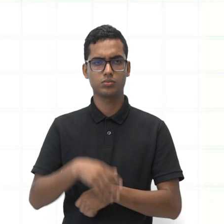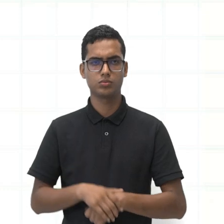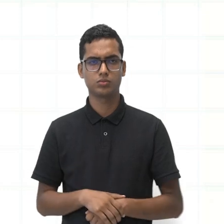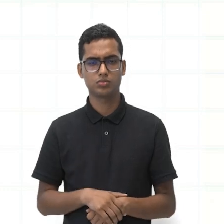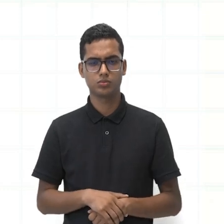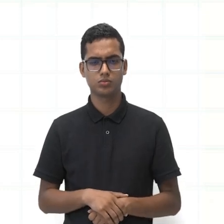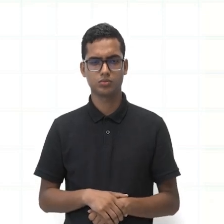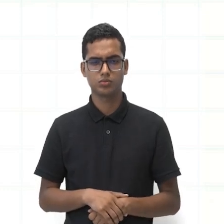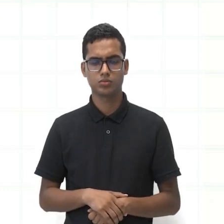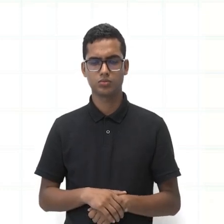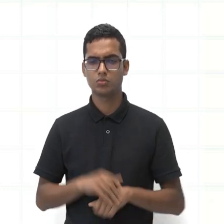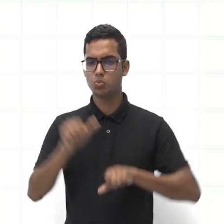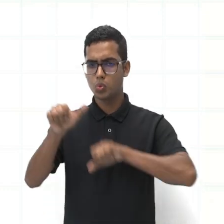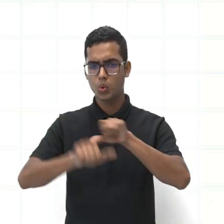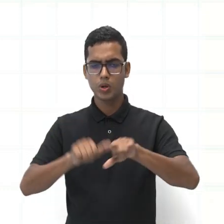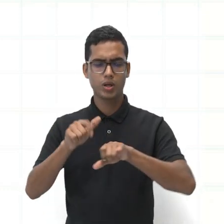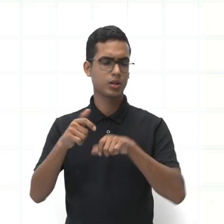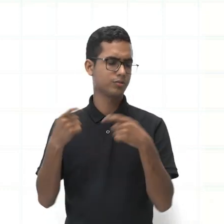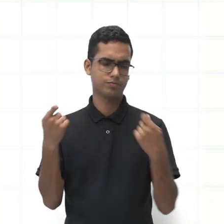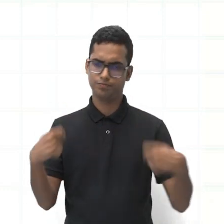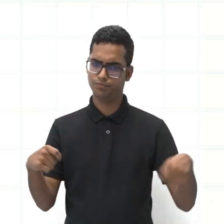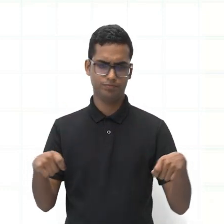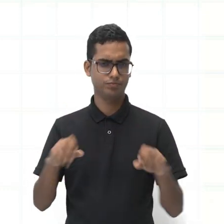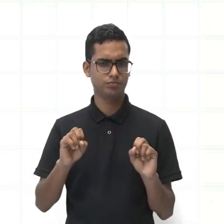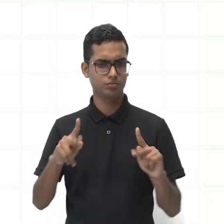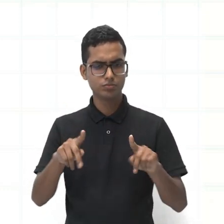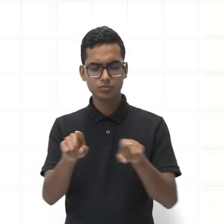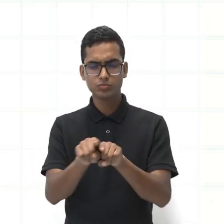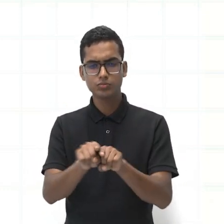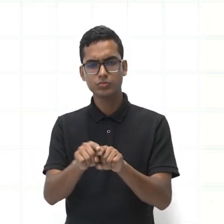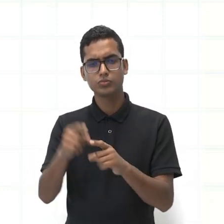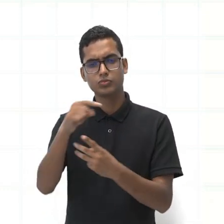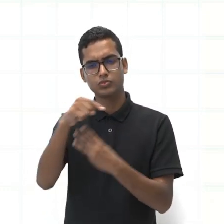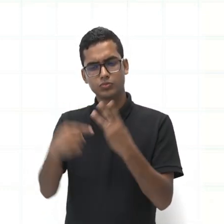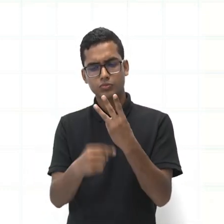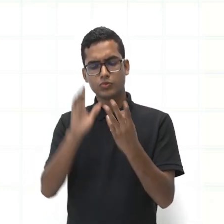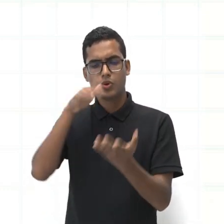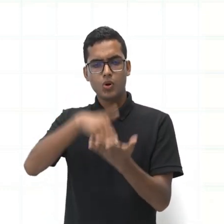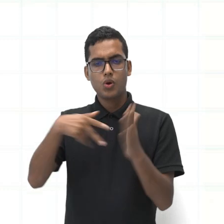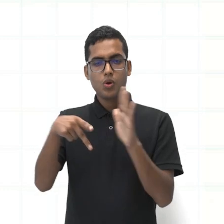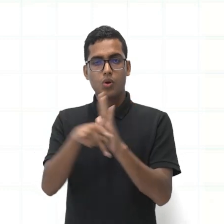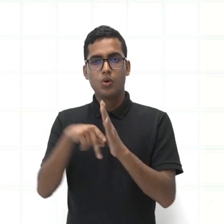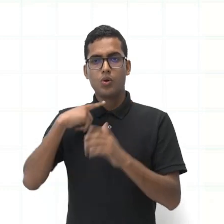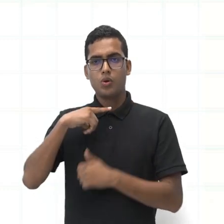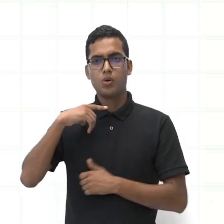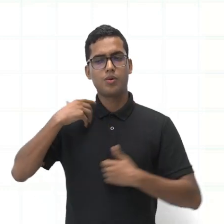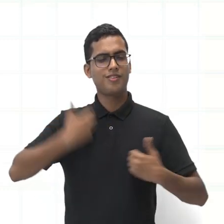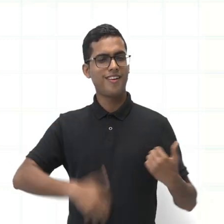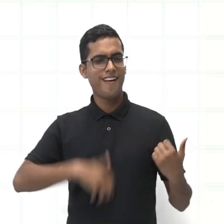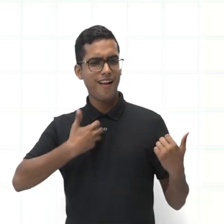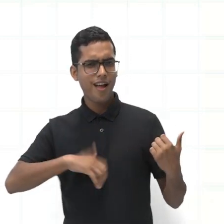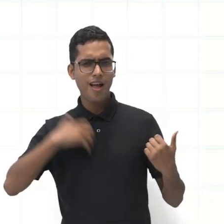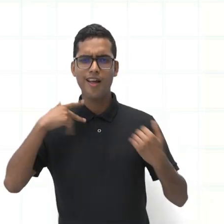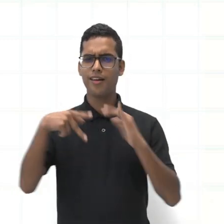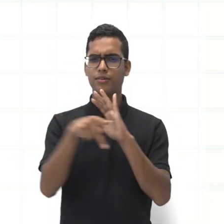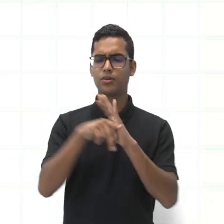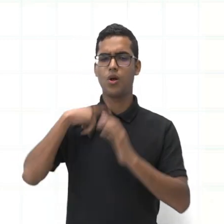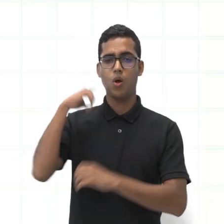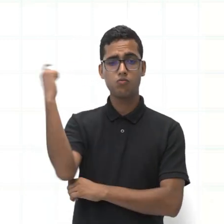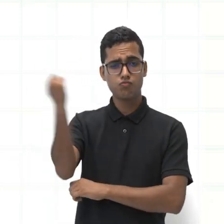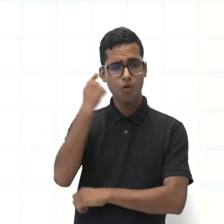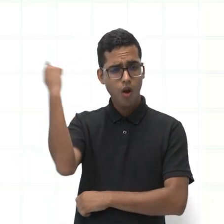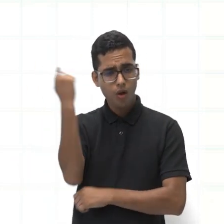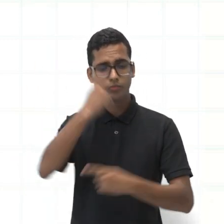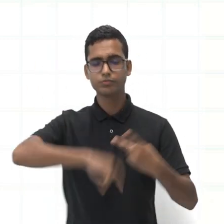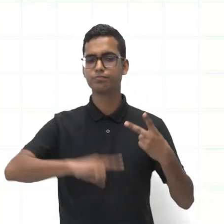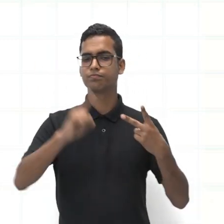precisa se alterar. Sertanejo também. Então, esses três últimos, samba, pagode e sertanejo, são